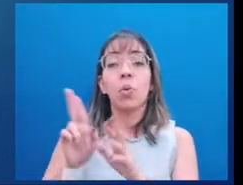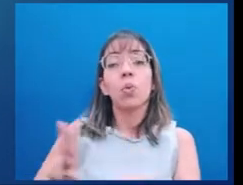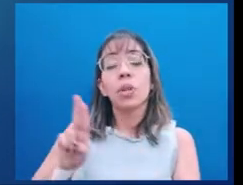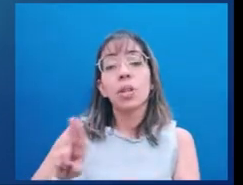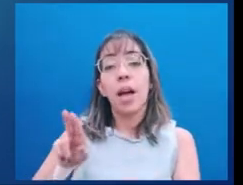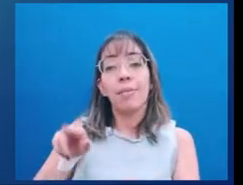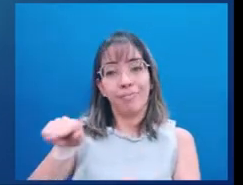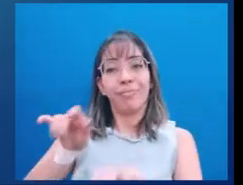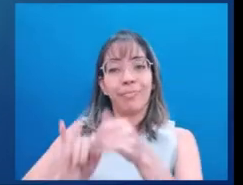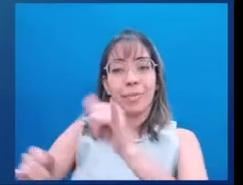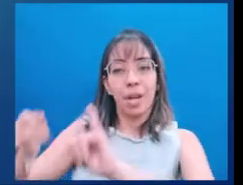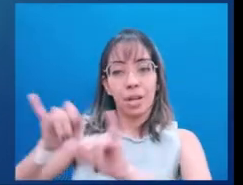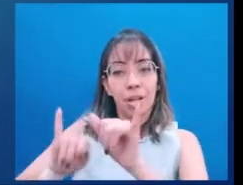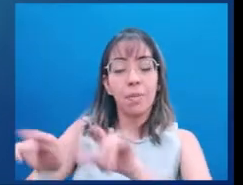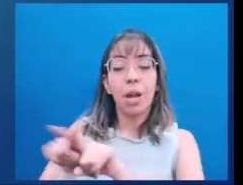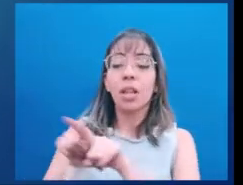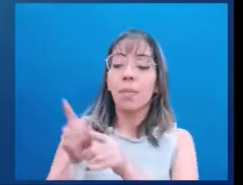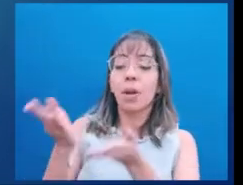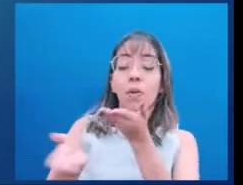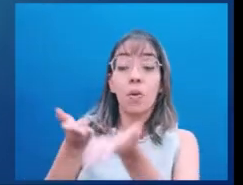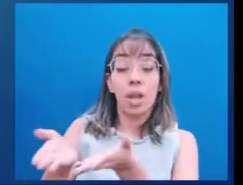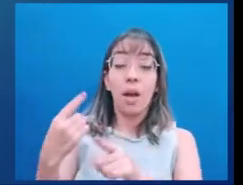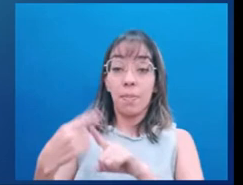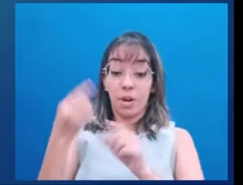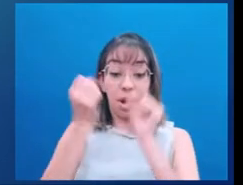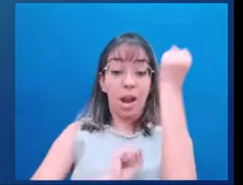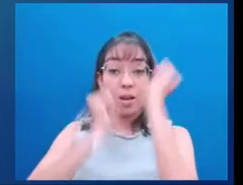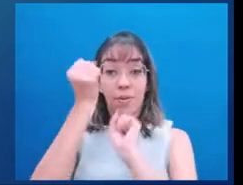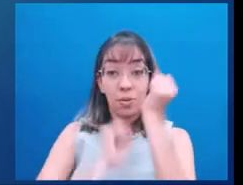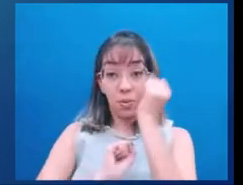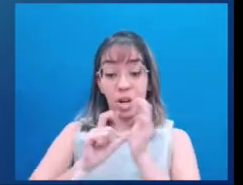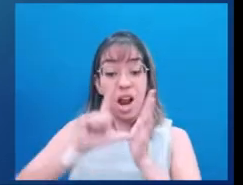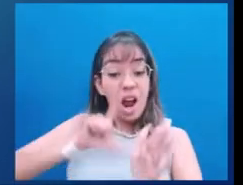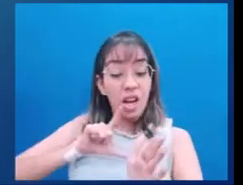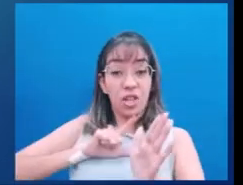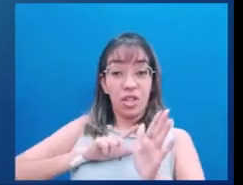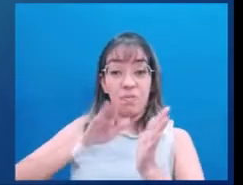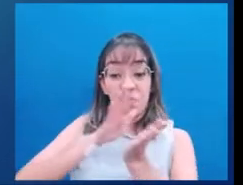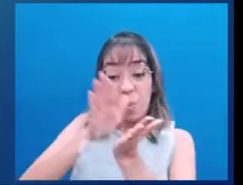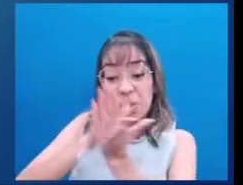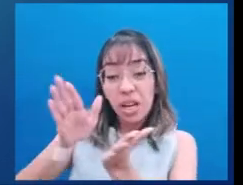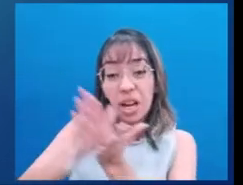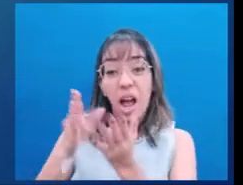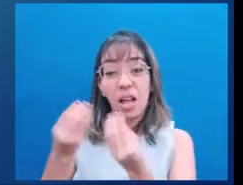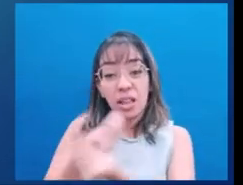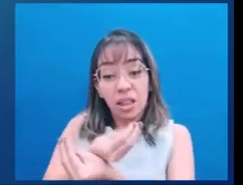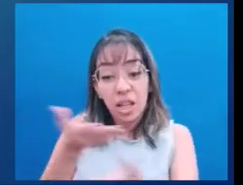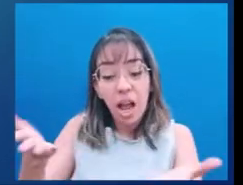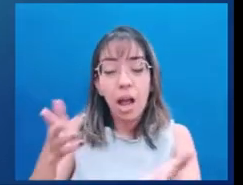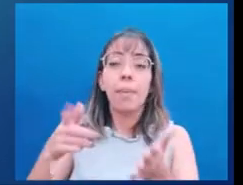de como informar terceiros sobre os mesmos, cabendo à indústria identificar os respectivos perigos antes da sua colocação no mercado e